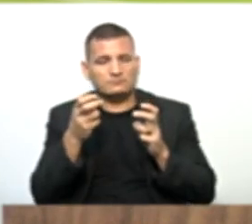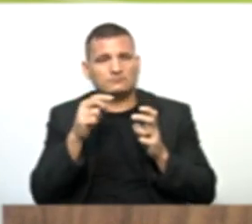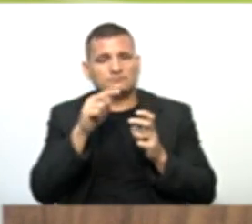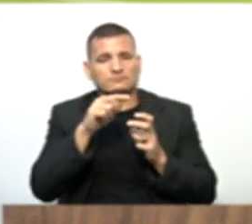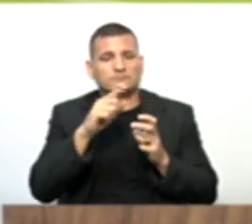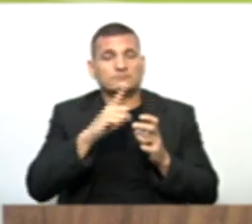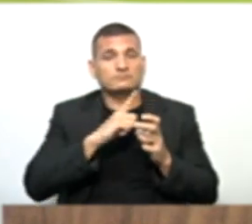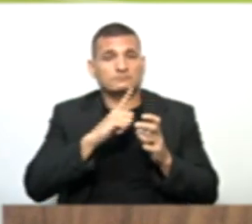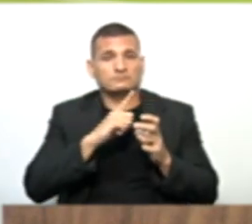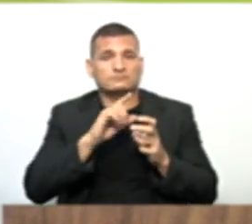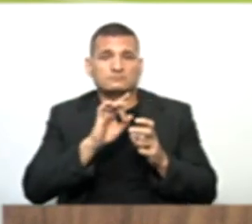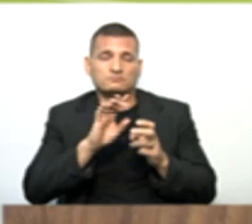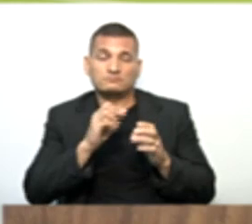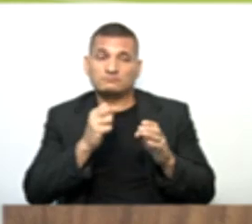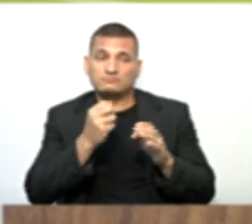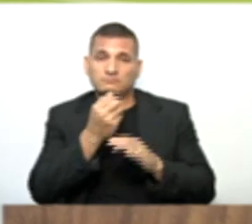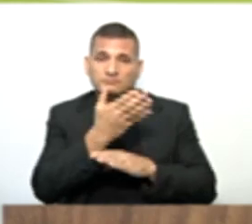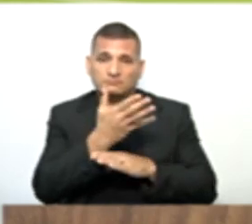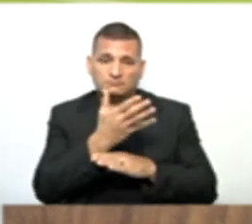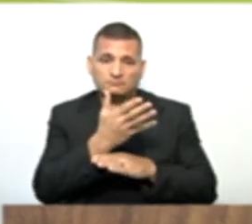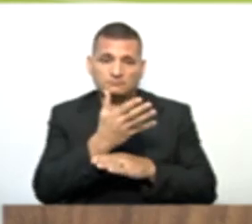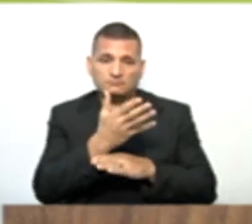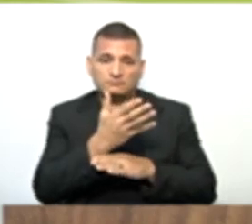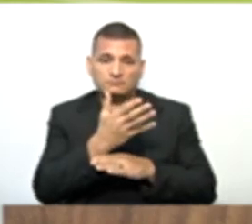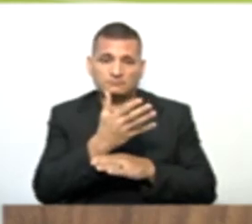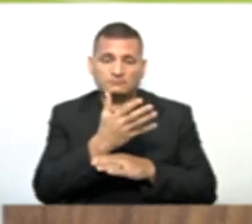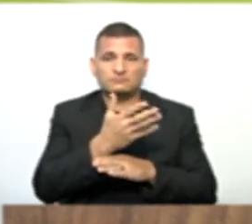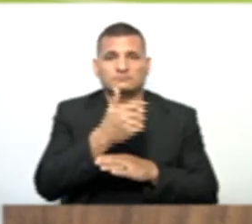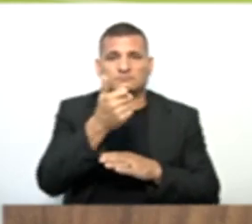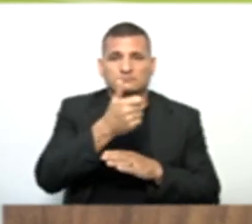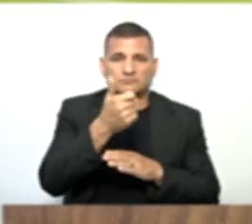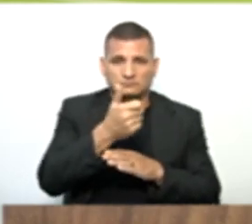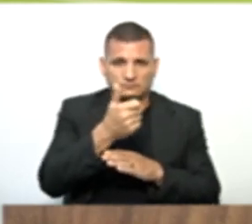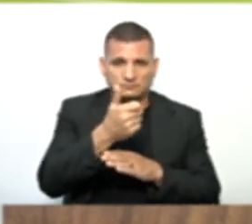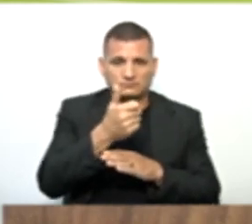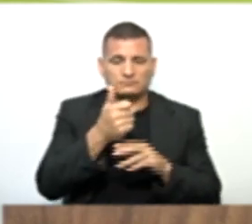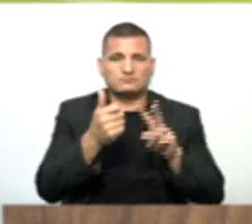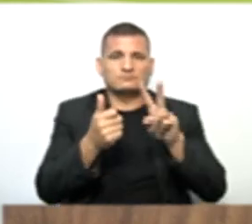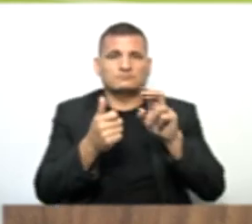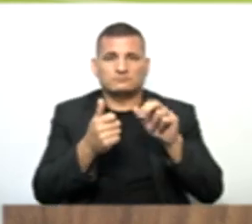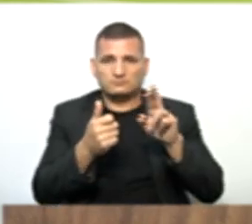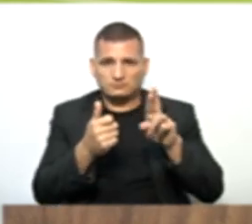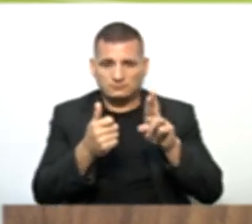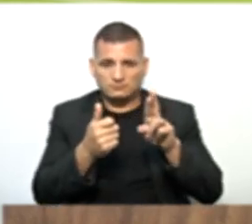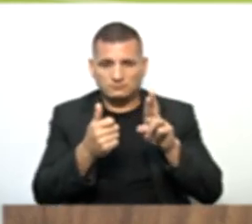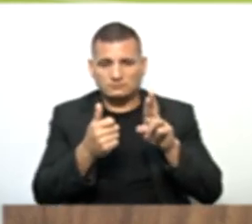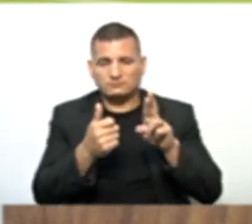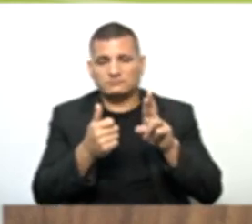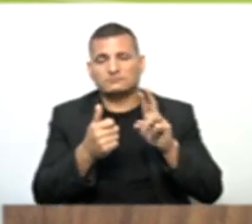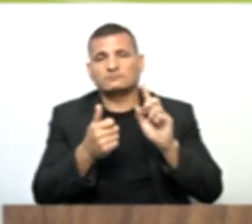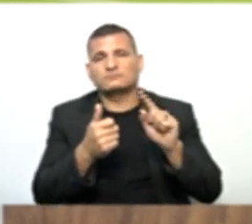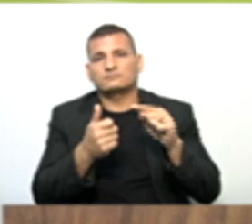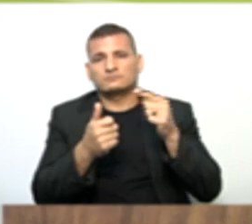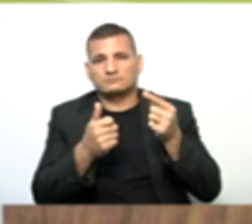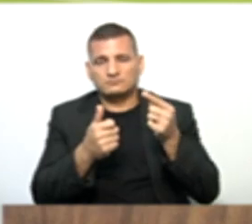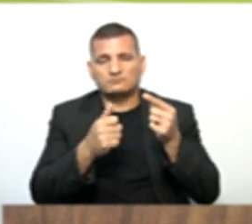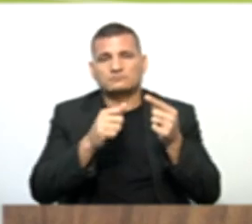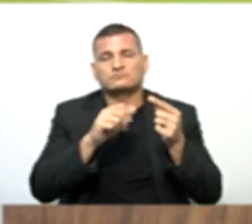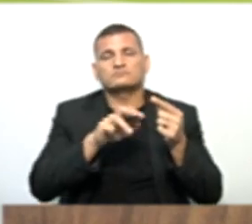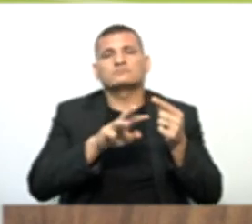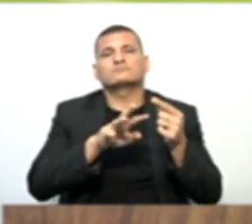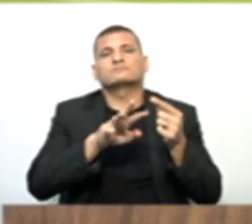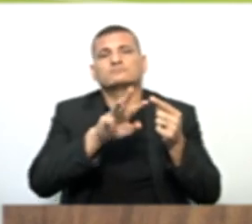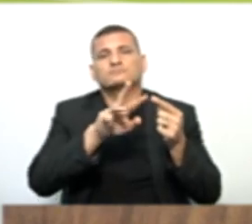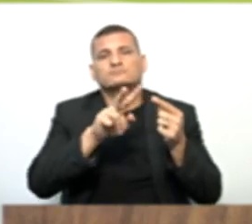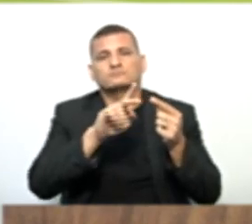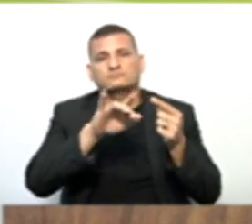definidas externamente. Primeiro a gente declarou x igual a 0, depois entrou no while e o while